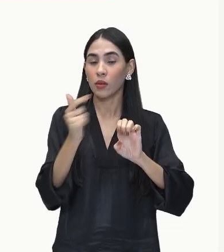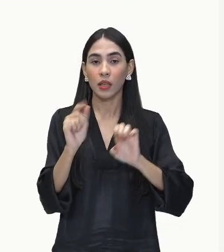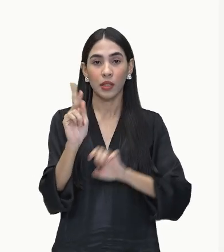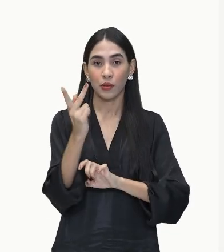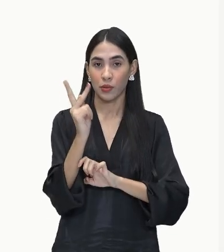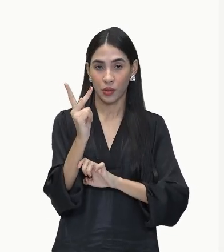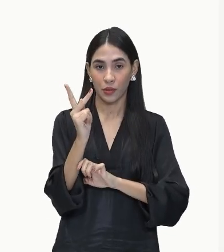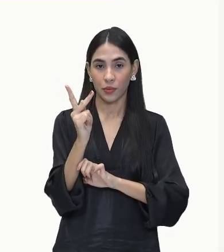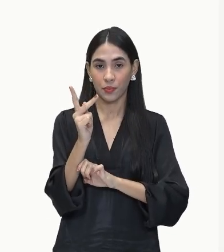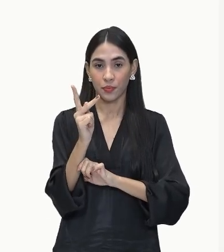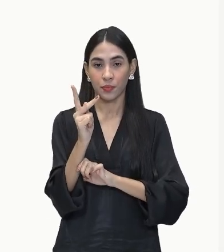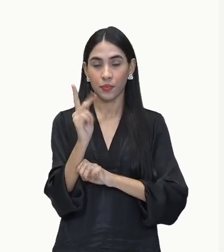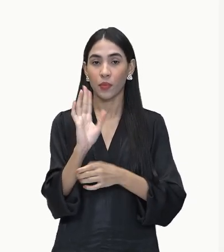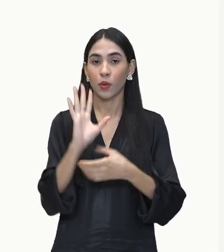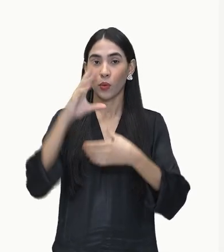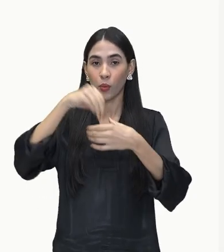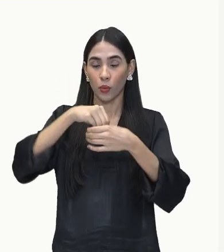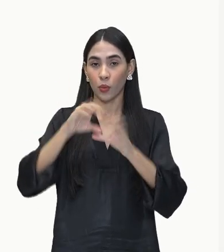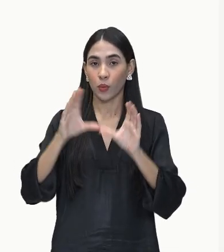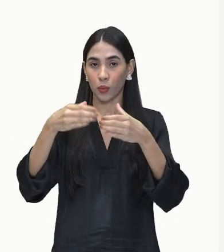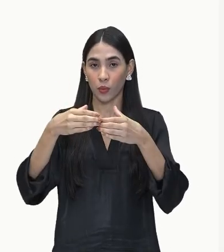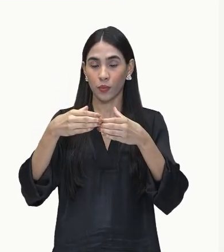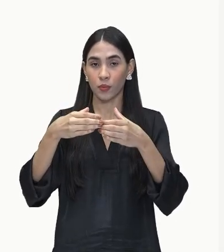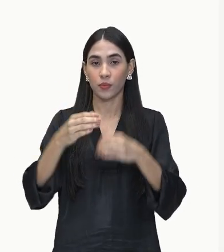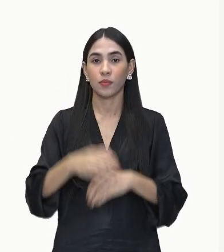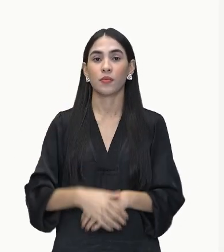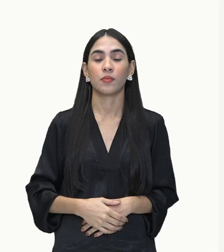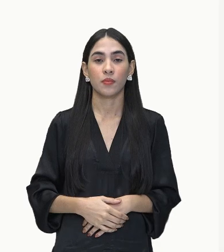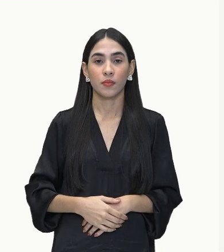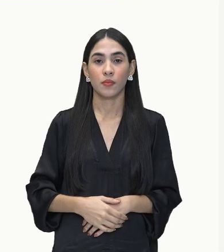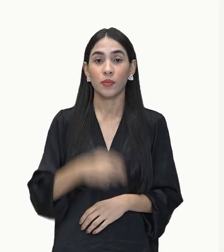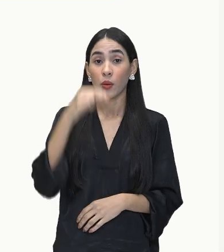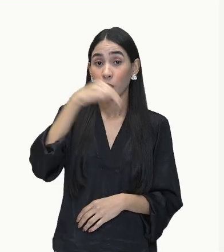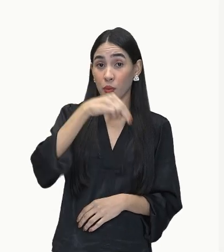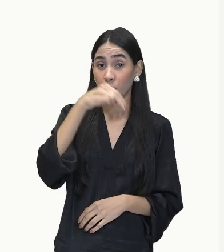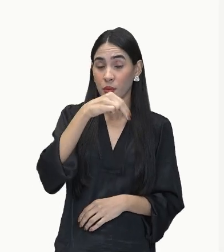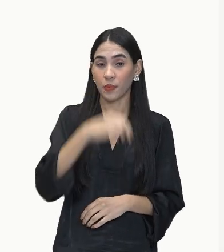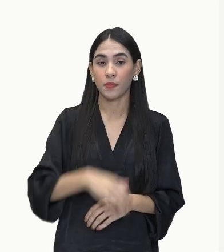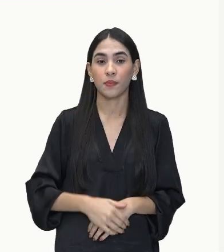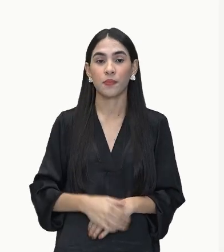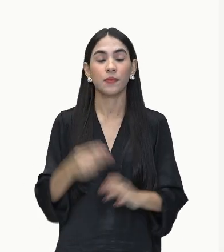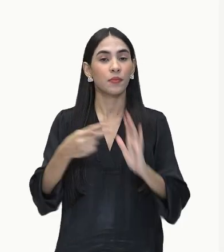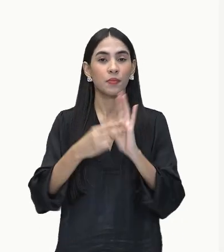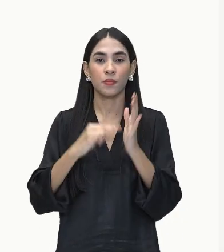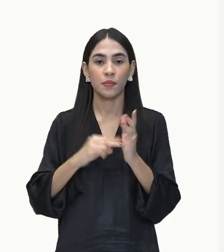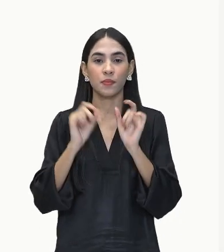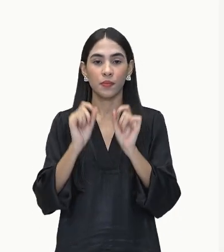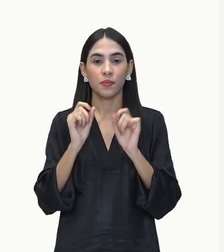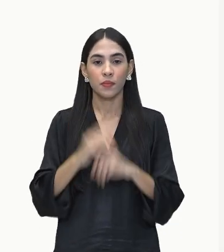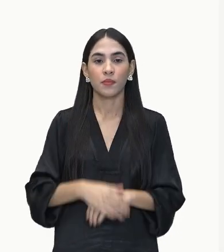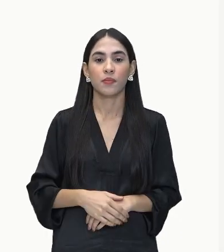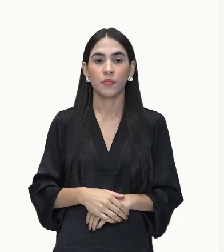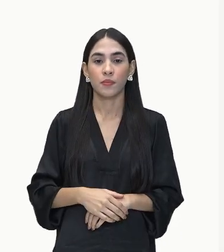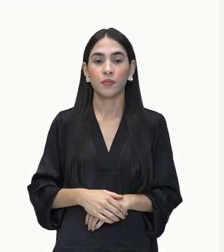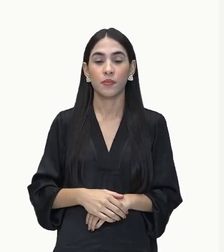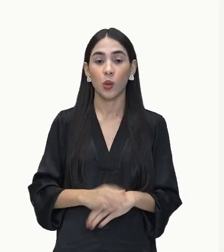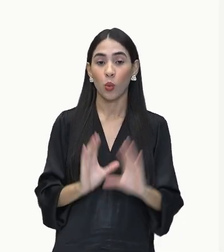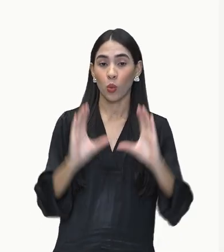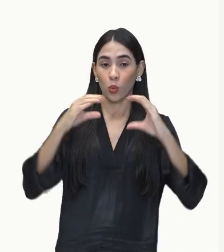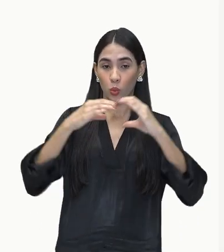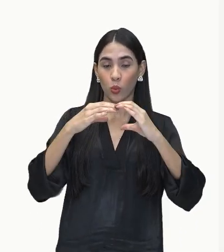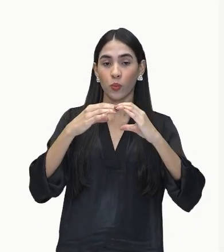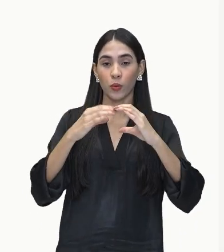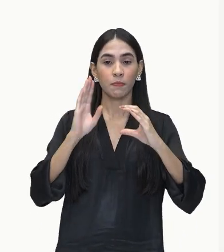nenhum hidrogênio no grupo funcional, ou seja, lá no nitrogênio. Ou seja, está aqui o grupo funcional